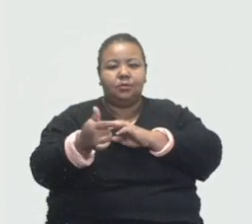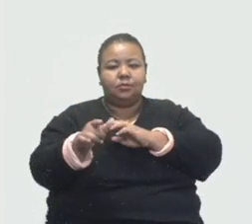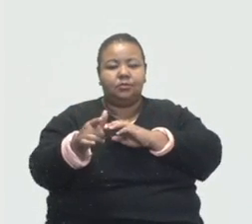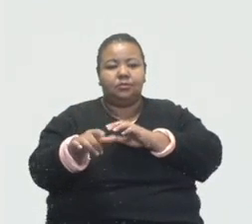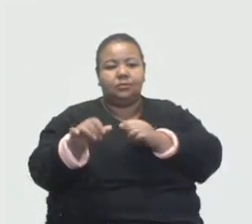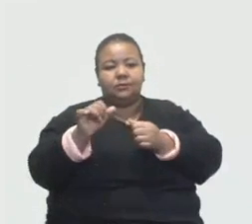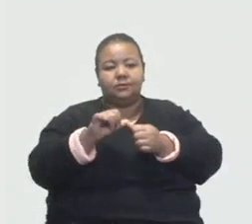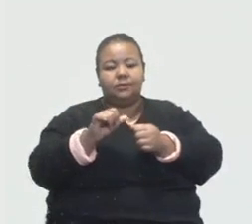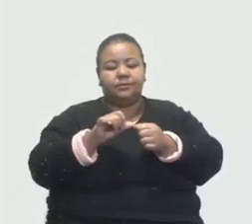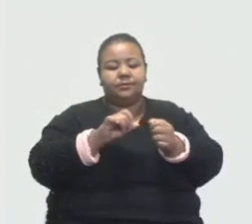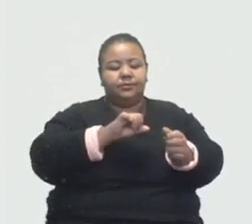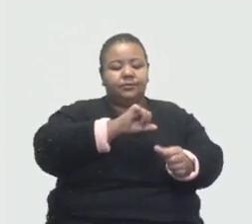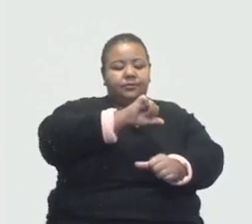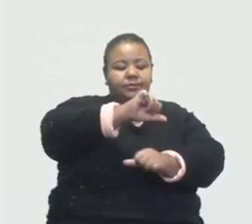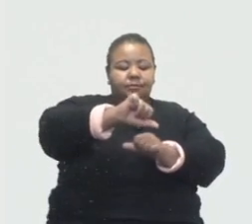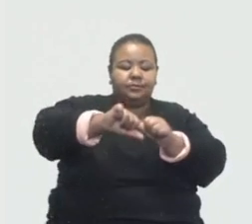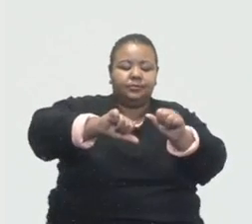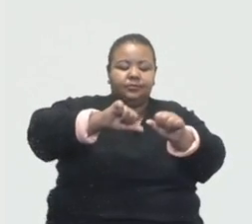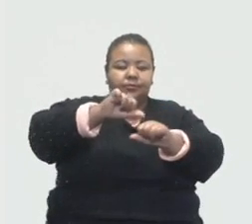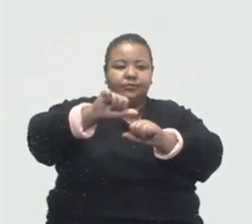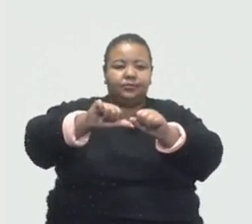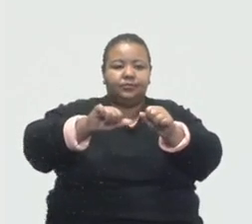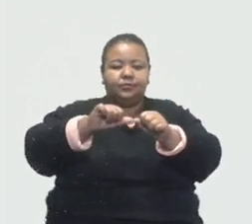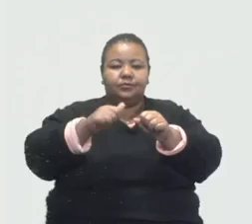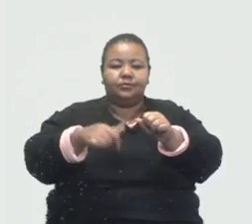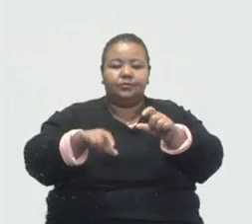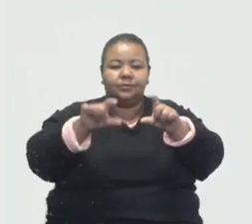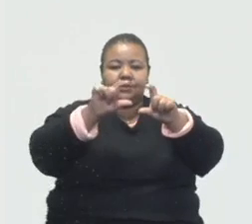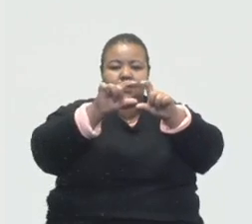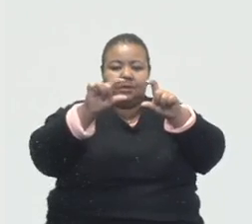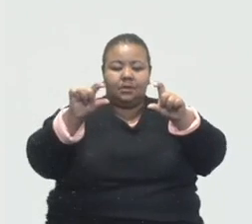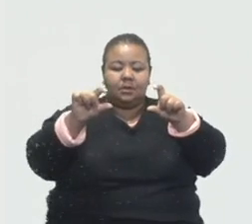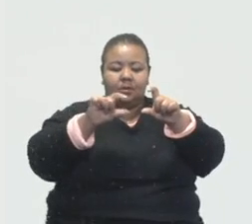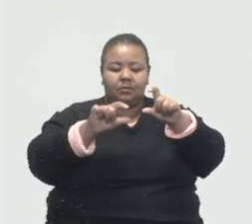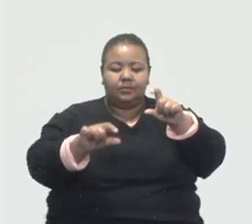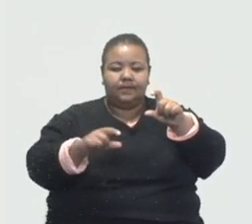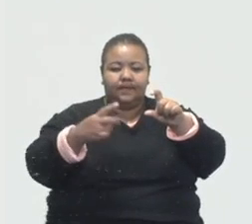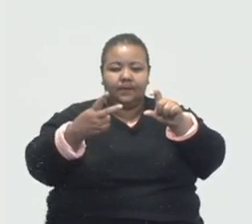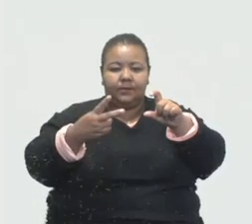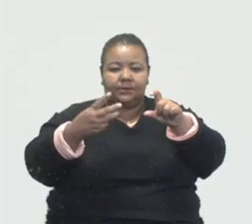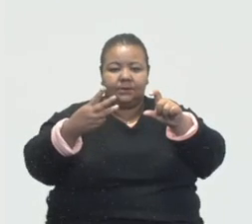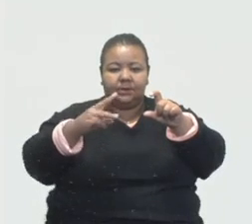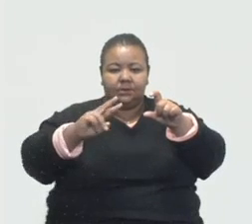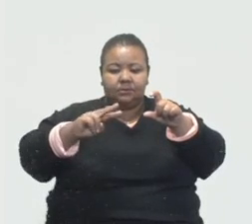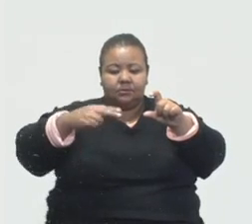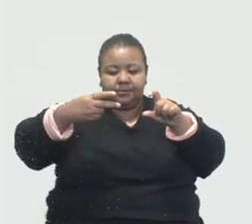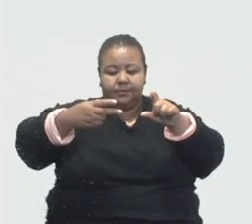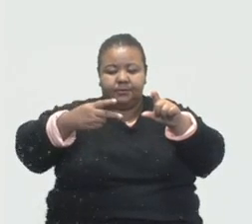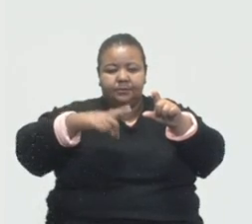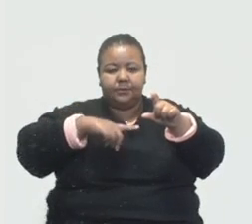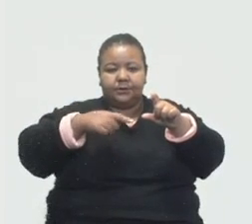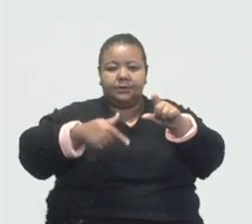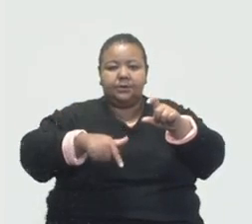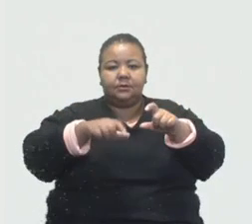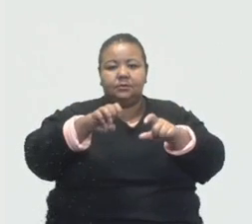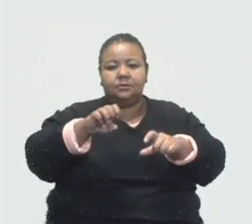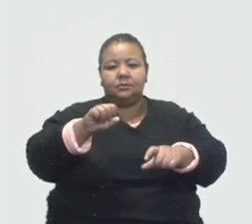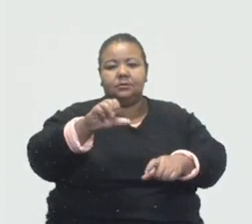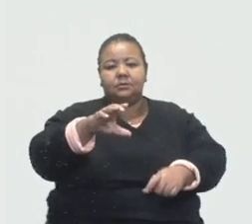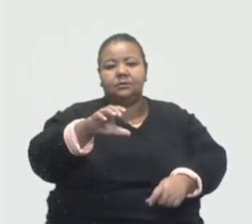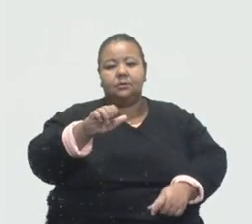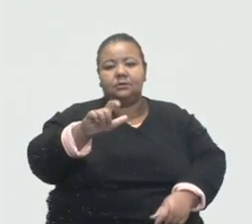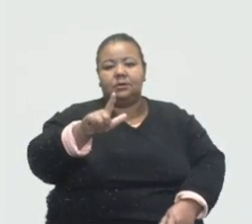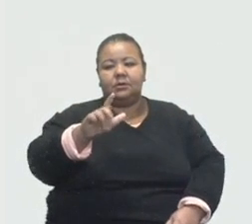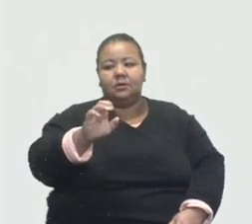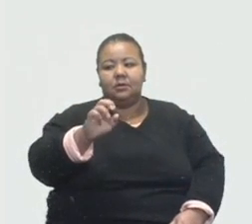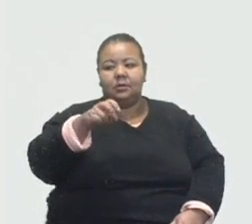o procedimento de troca das linhas, a linha 2 e a linha 3, nós temos o sistema na sua forma escalonada. Resolvendo